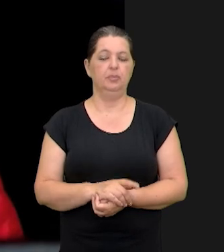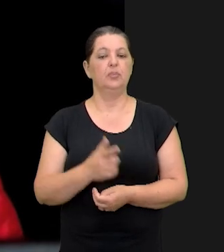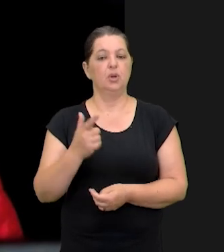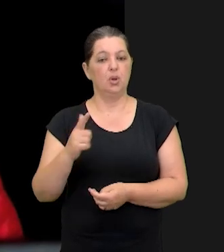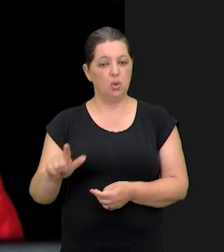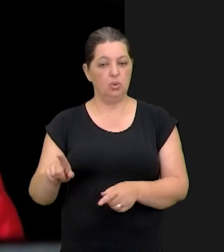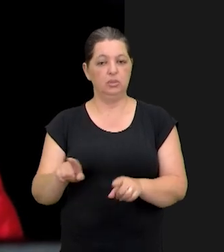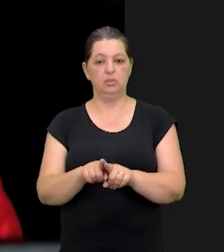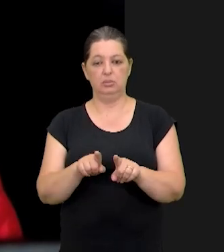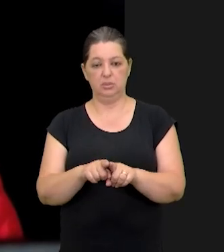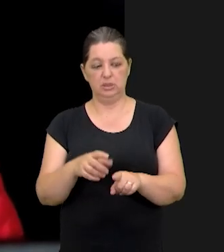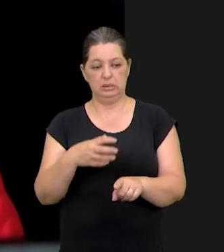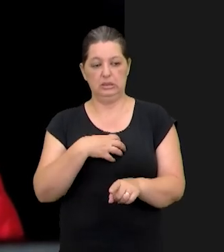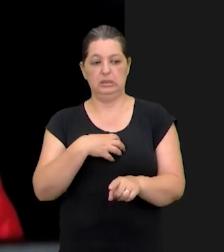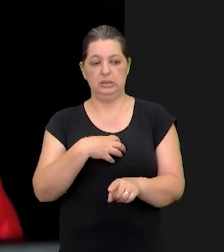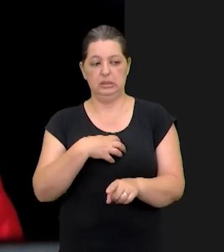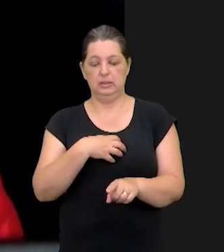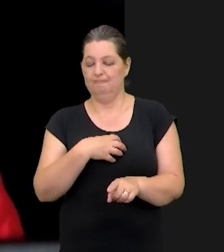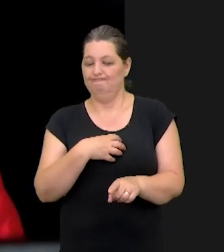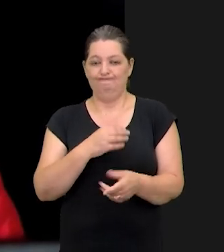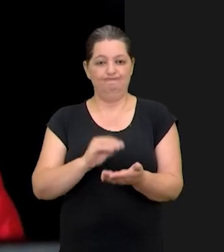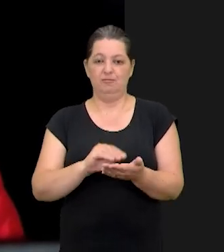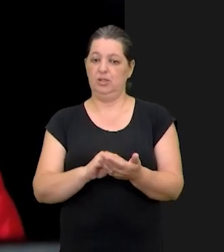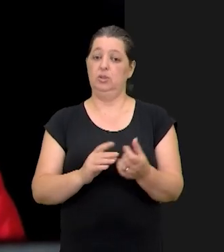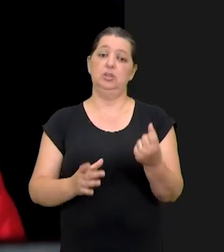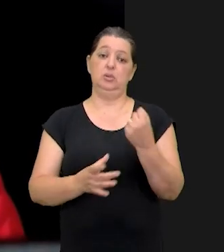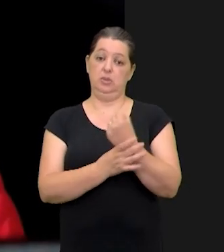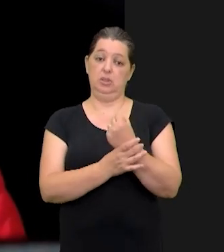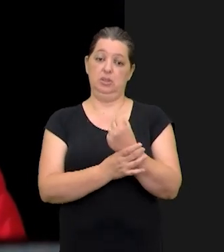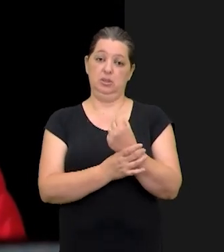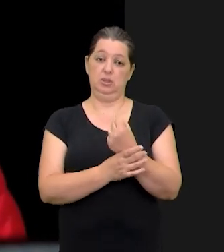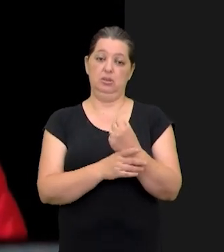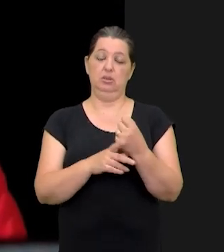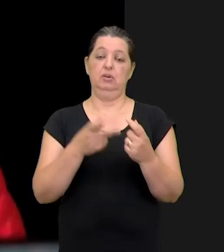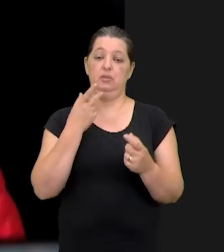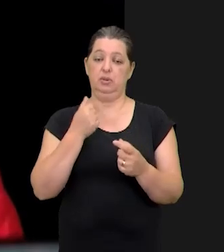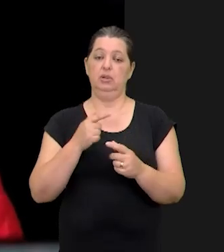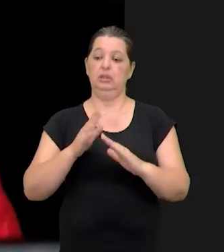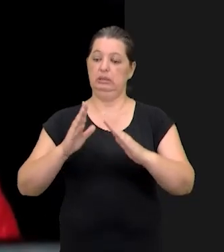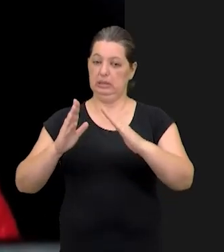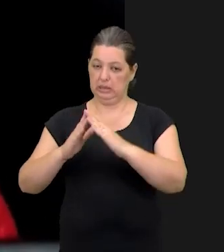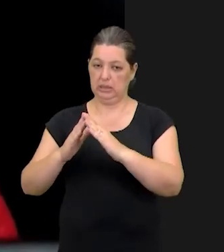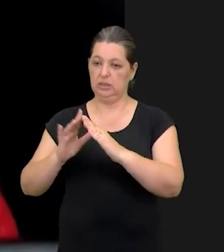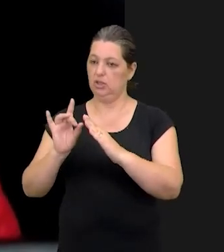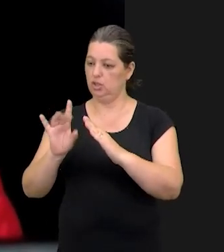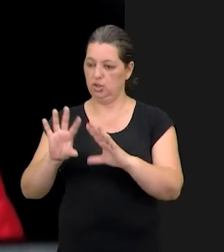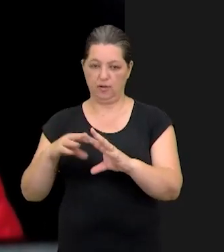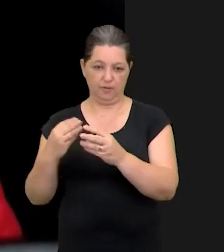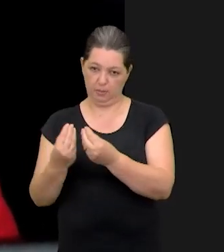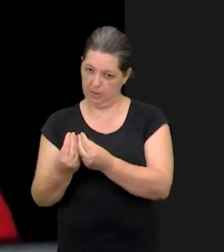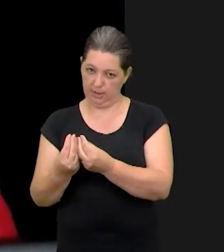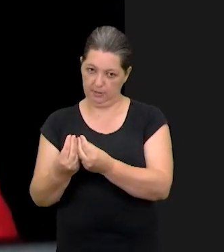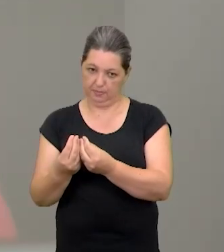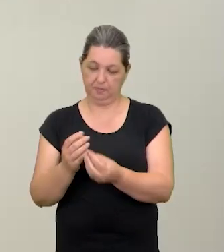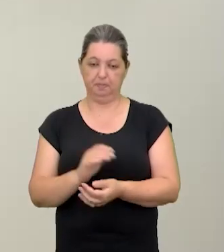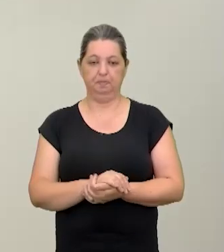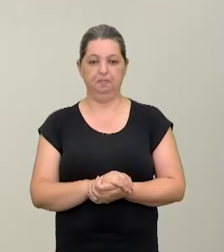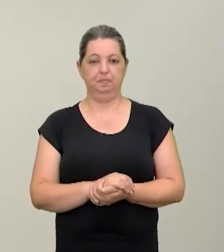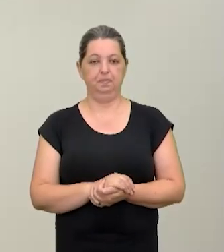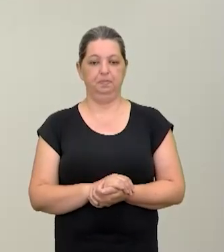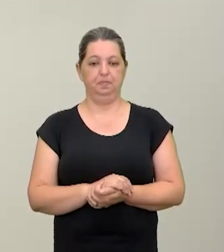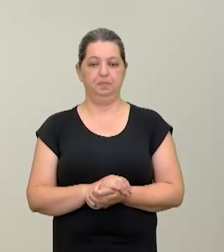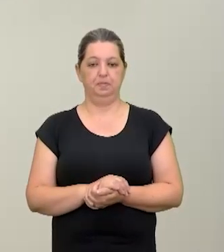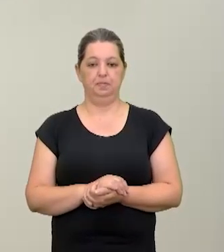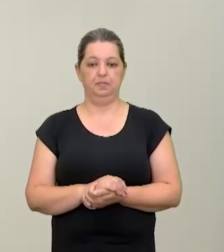pouco insegura. E a Protânia trouxe novamente, ficamos mais em casa, apenas a família mesmo. Isso.